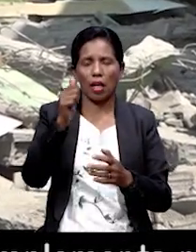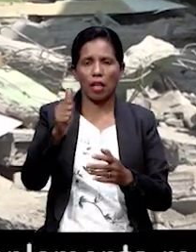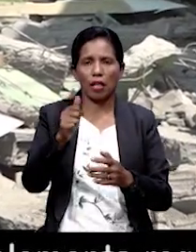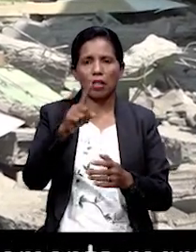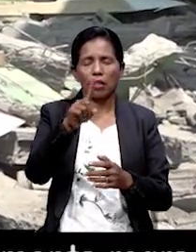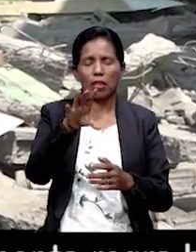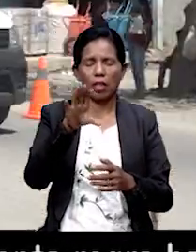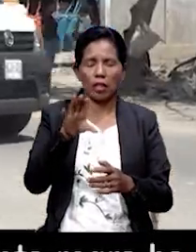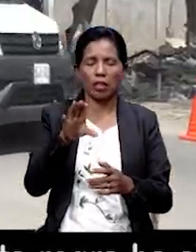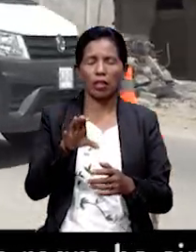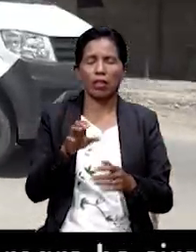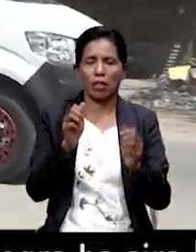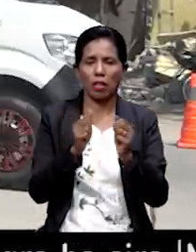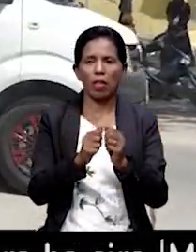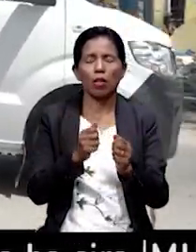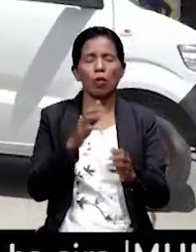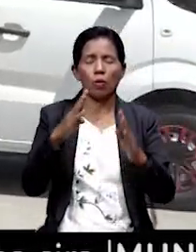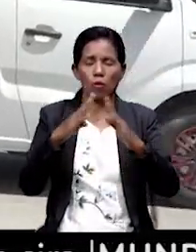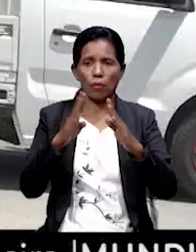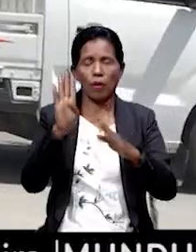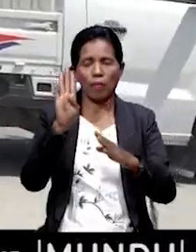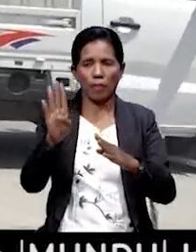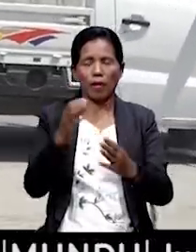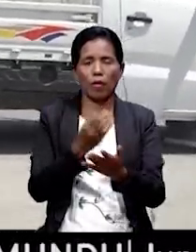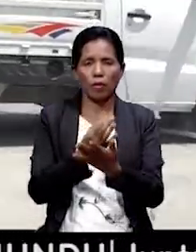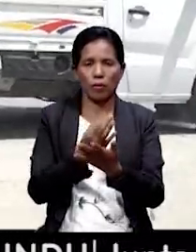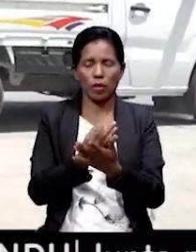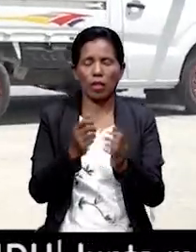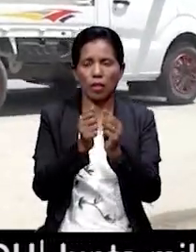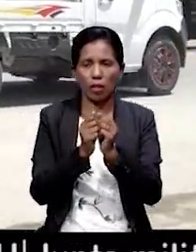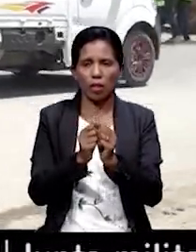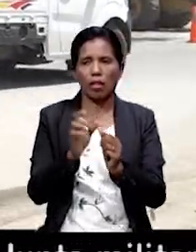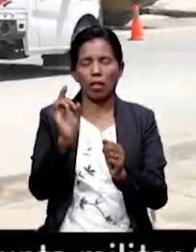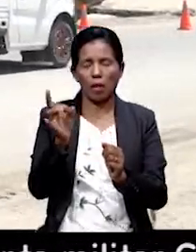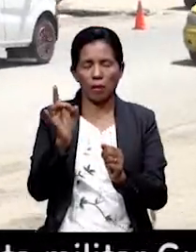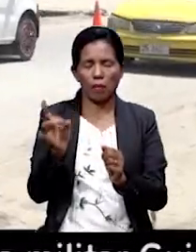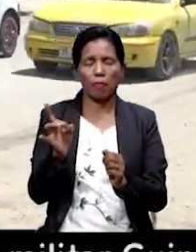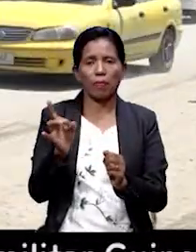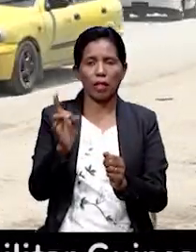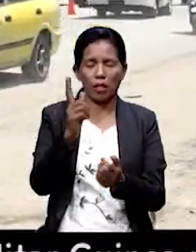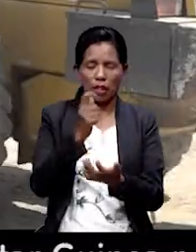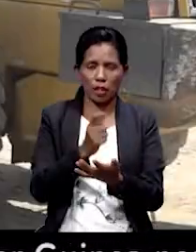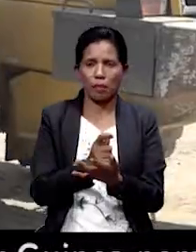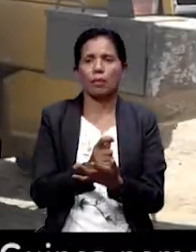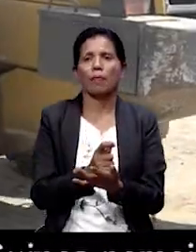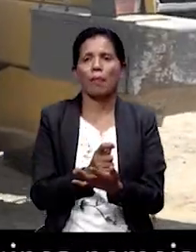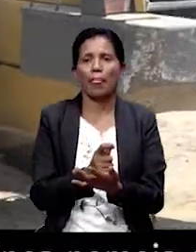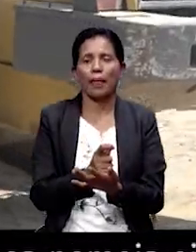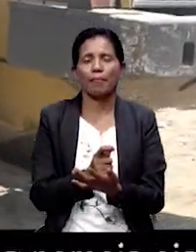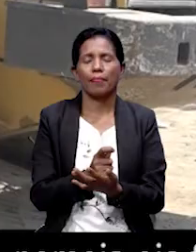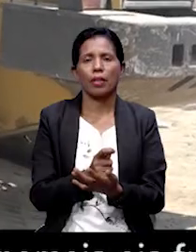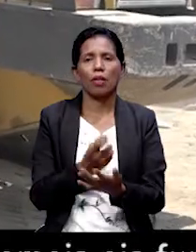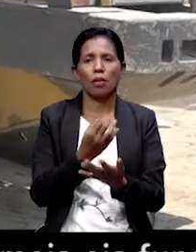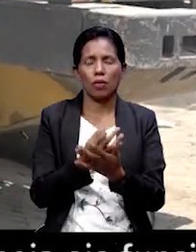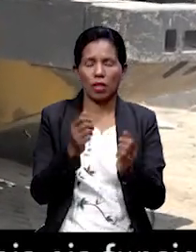kada metro kuadrado uma ho klasifikasang B hetan osan dolar amerikanu wal nulu kada metro kuadrado no uma klasifikasang C hetan osan